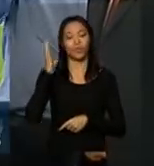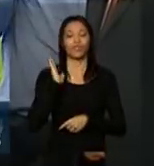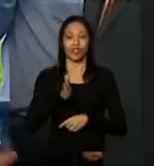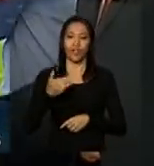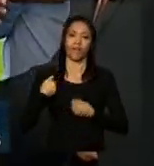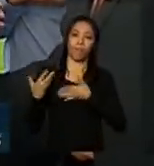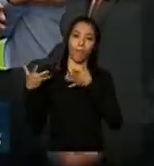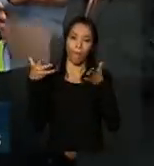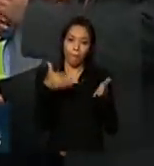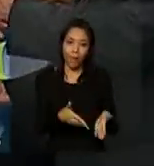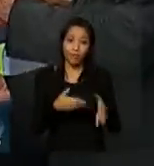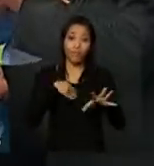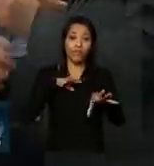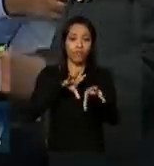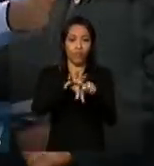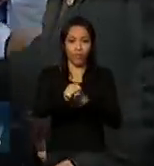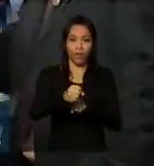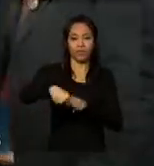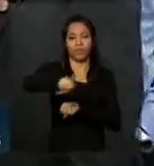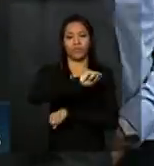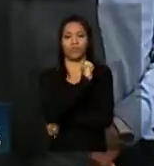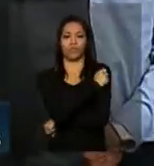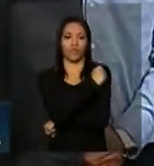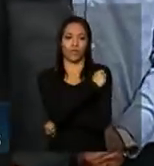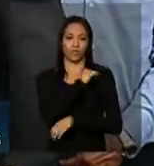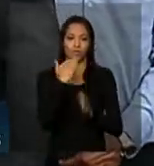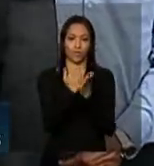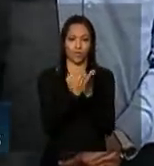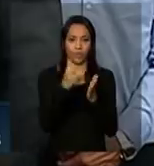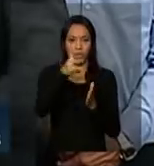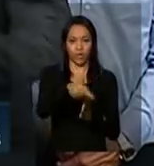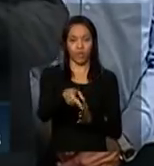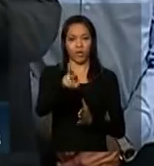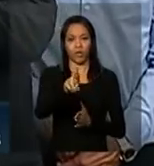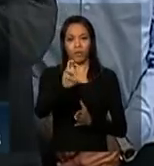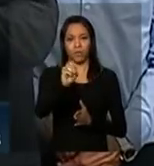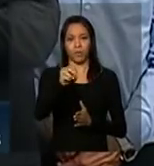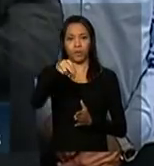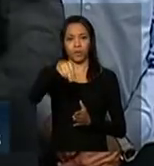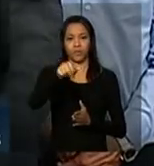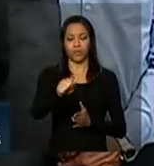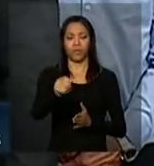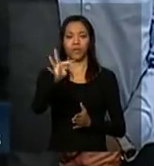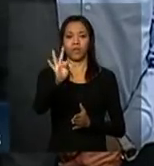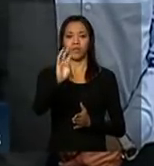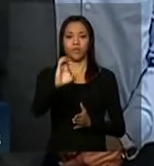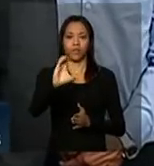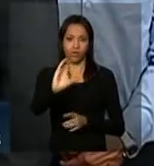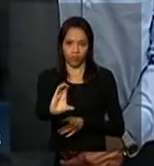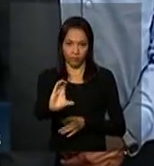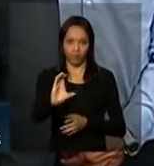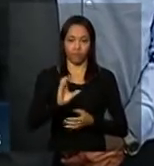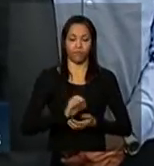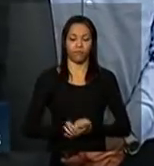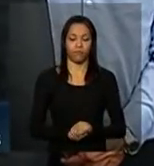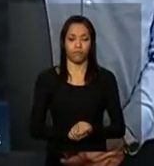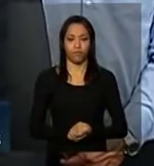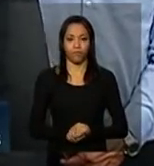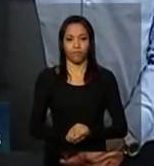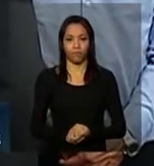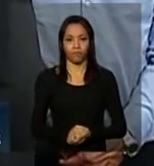participou da formatura de alunos do Pronatec o programa nacional de acesso ao ensino técnico e